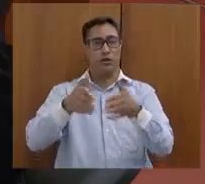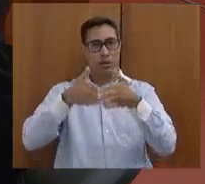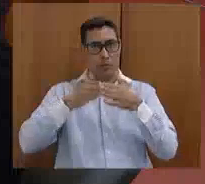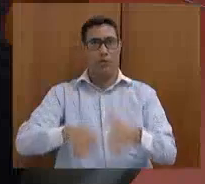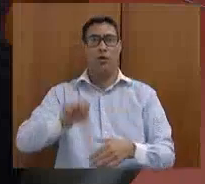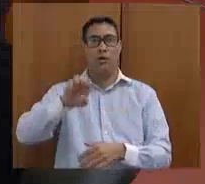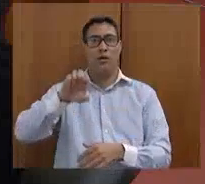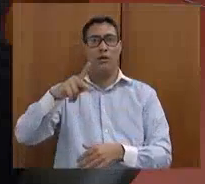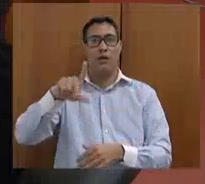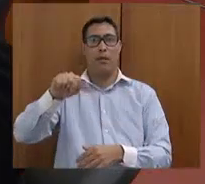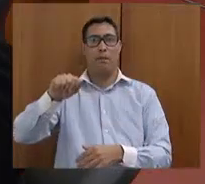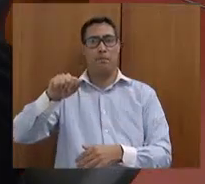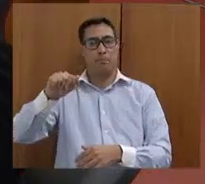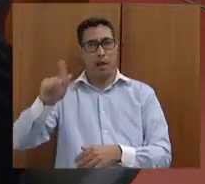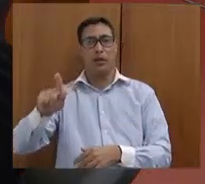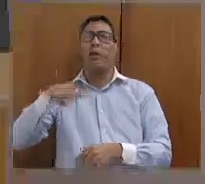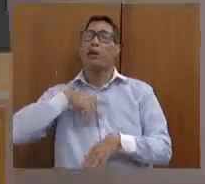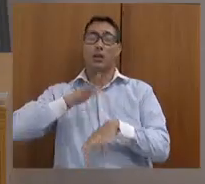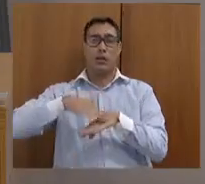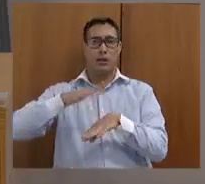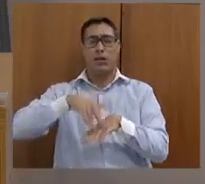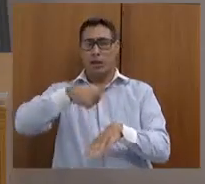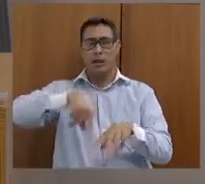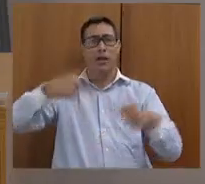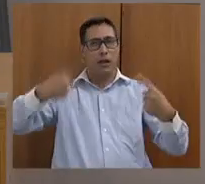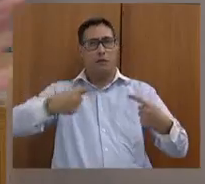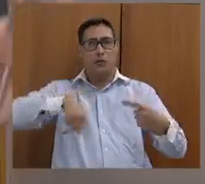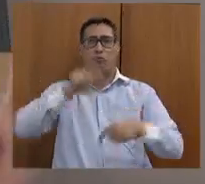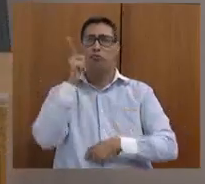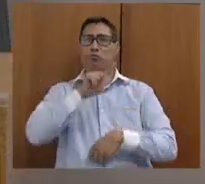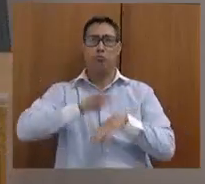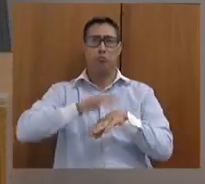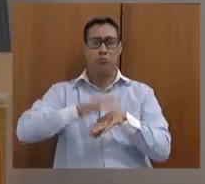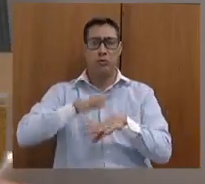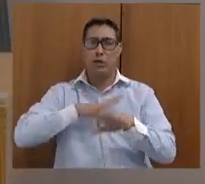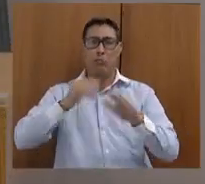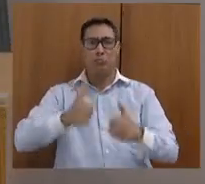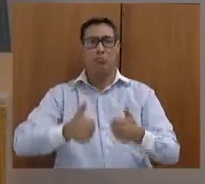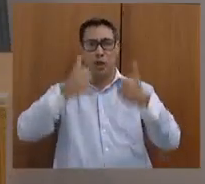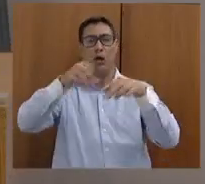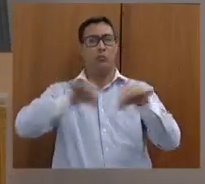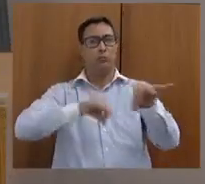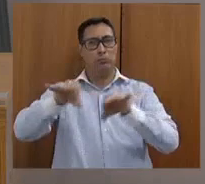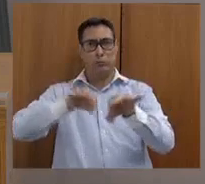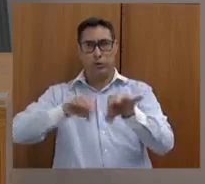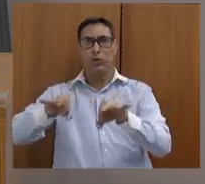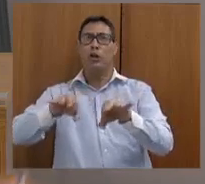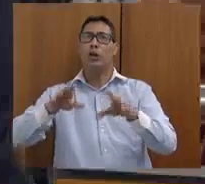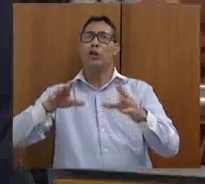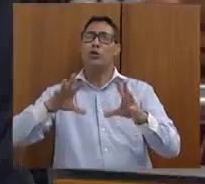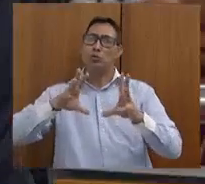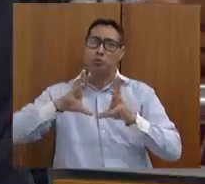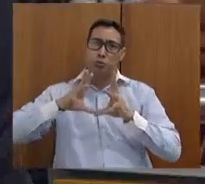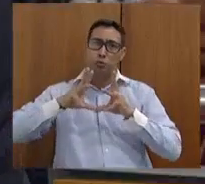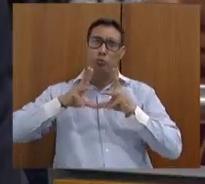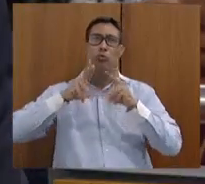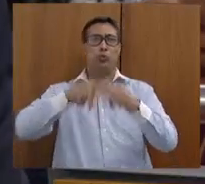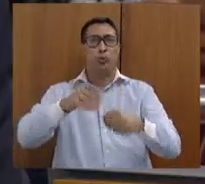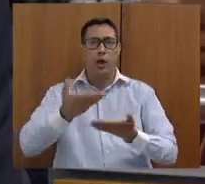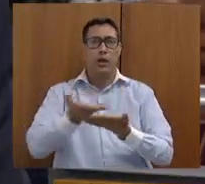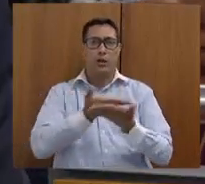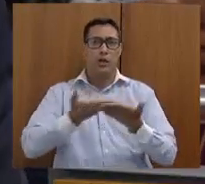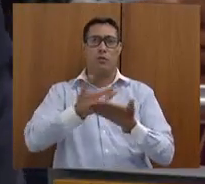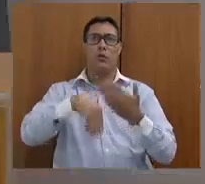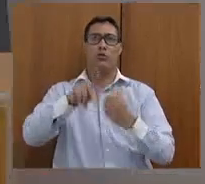Seplag e estar junto com essa placa neste desafio de conseguirmos maior capilaridade do atendimento